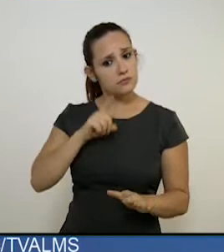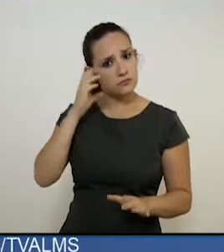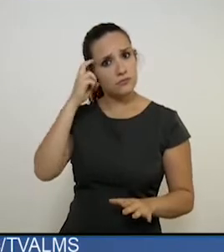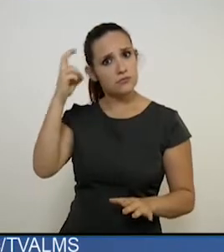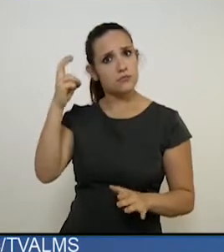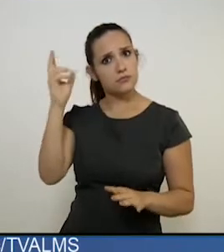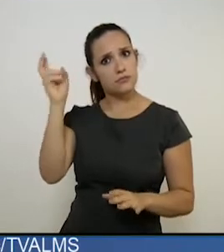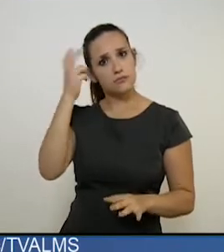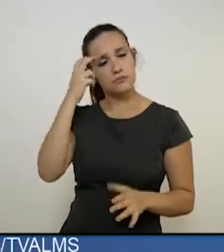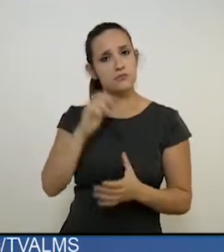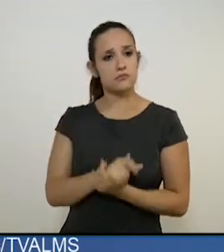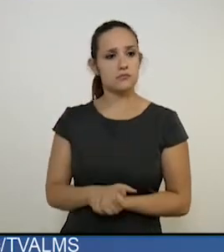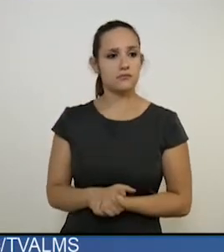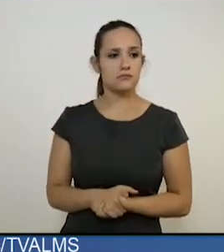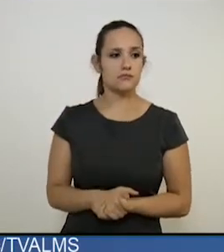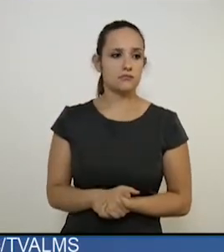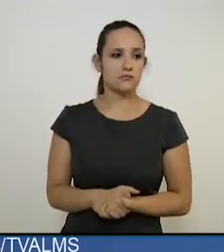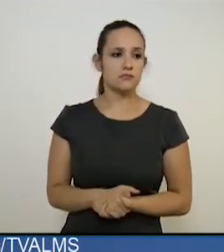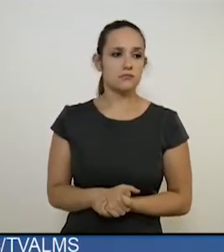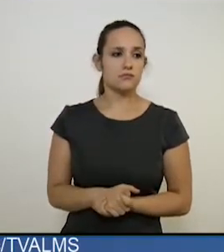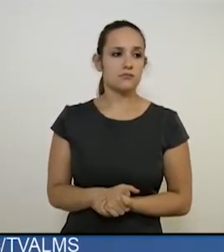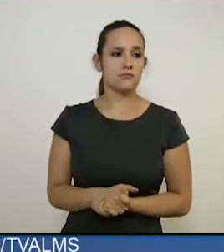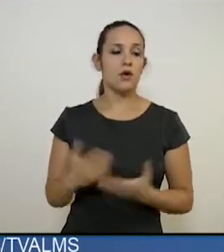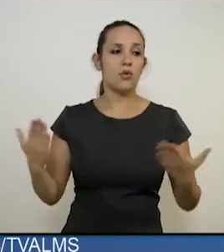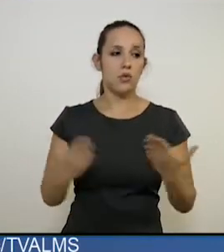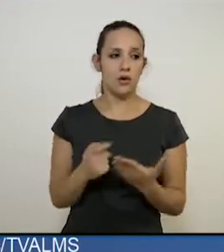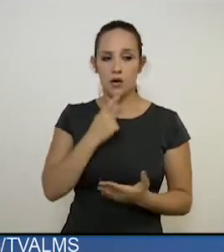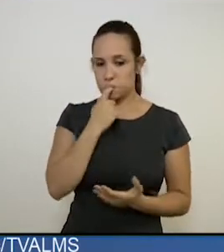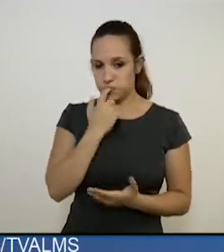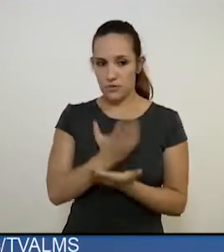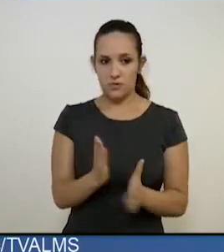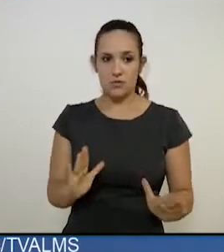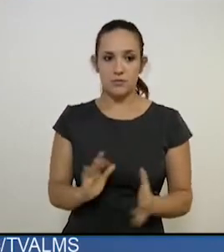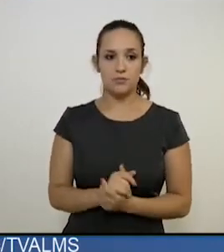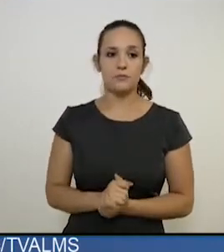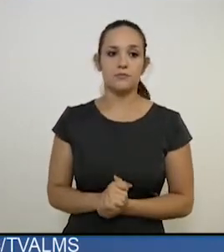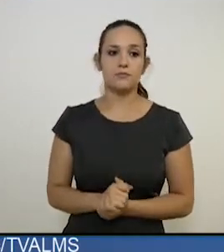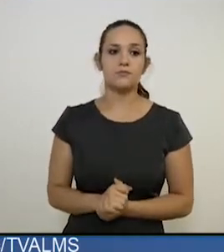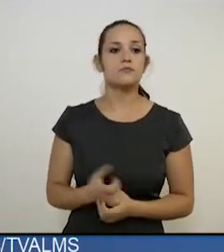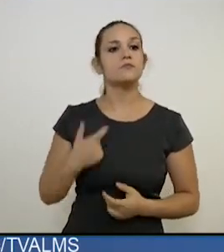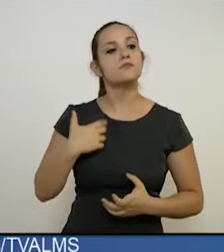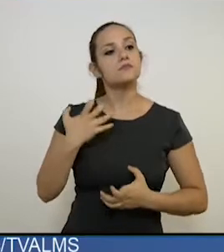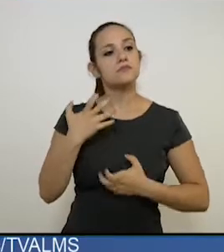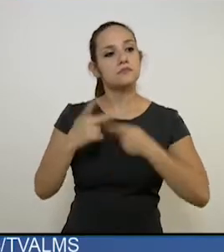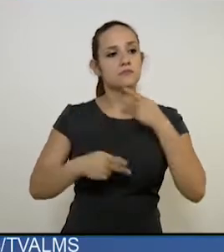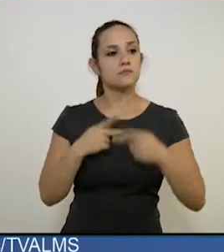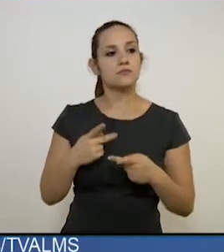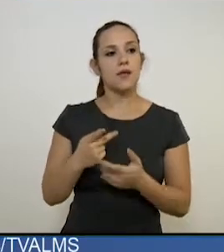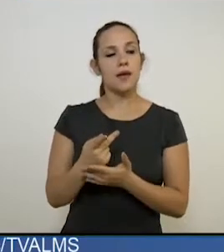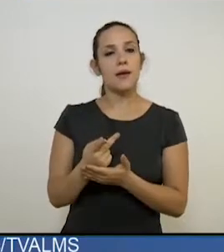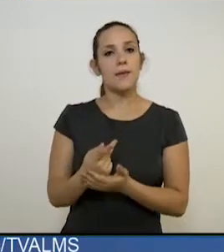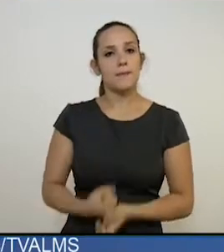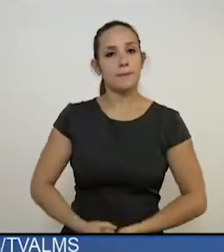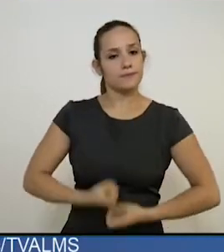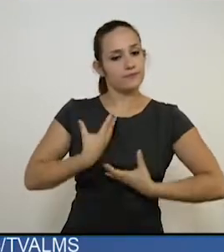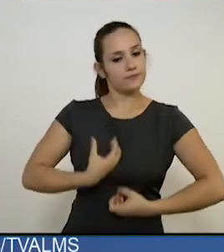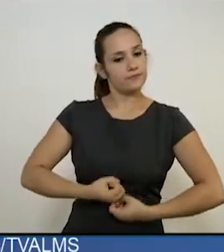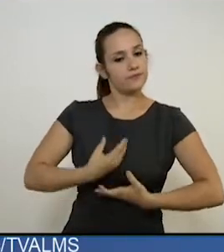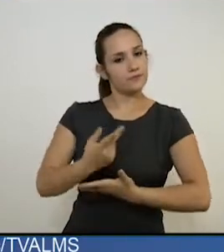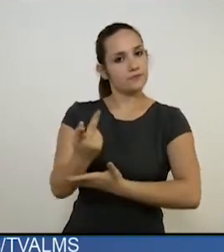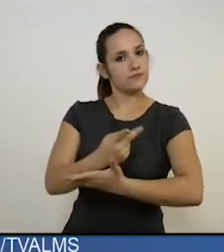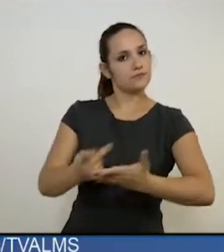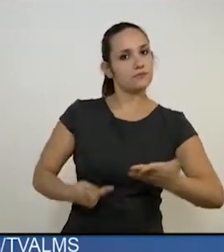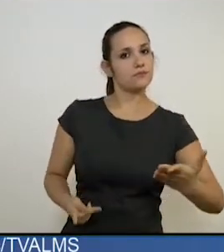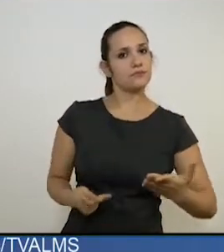tomar. E para encerrar, eu quero declamar a poesia A Mulher,